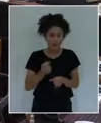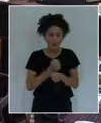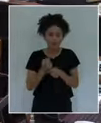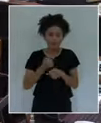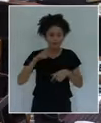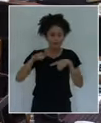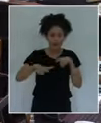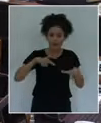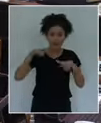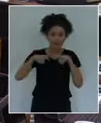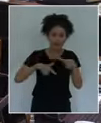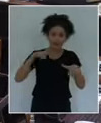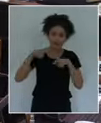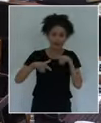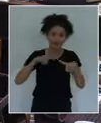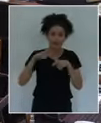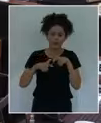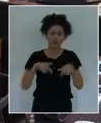convivendo com enchente.